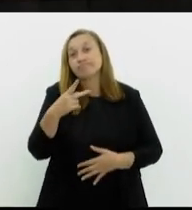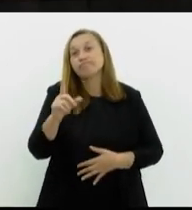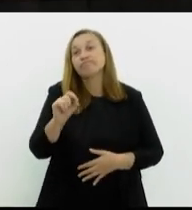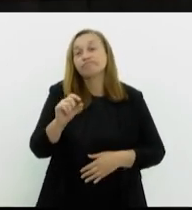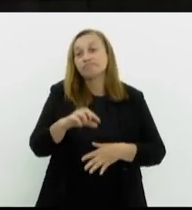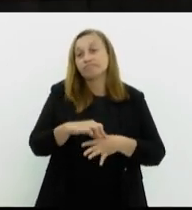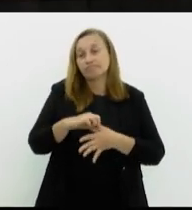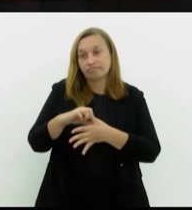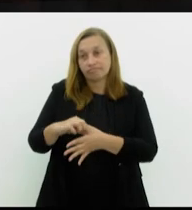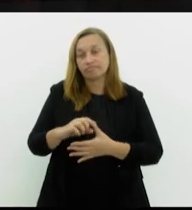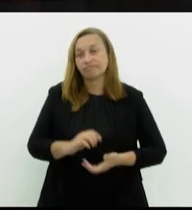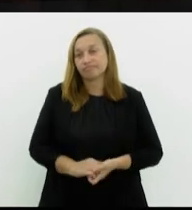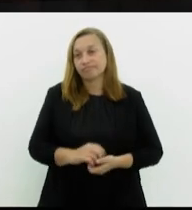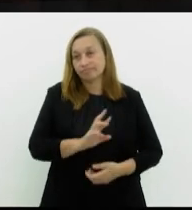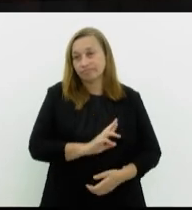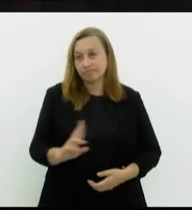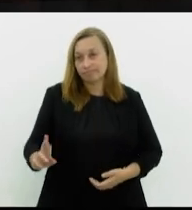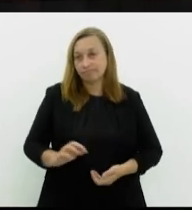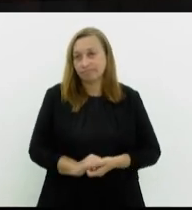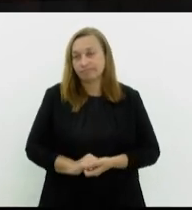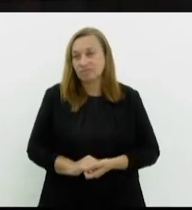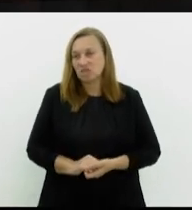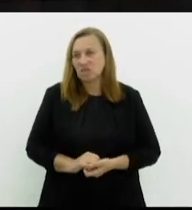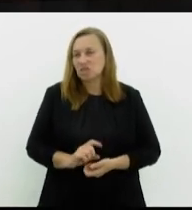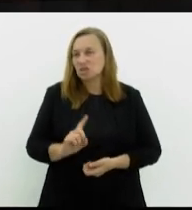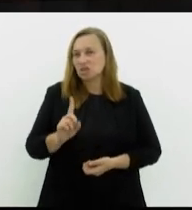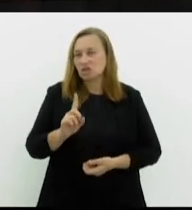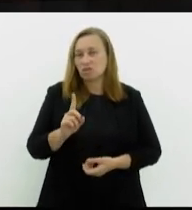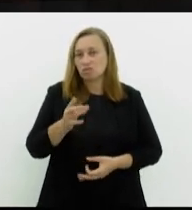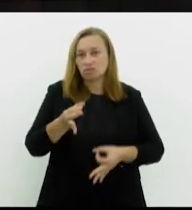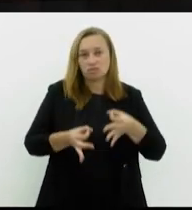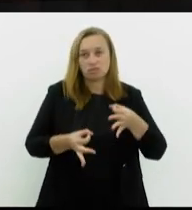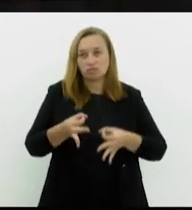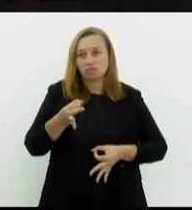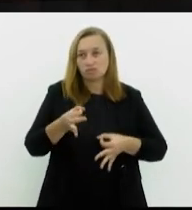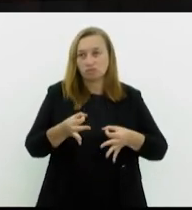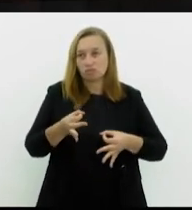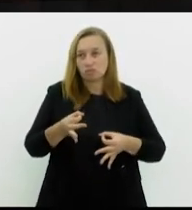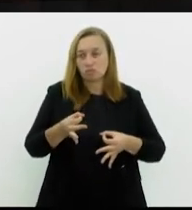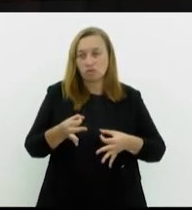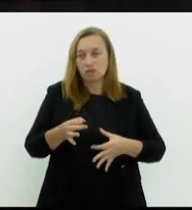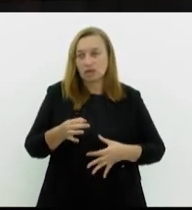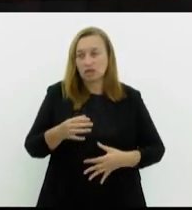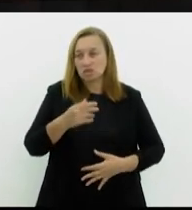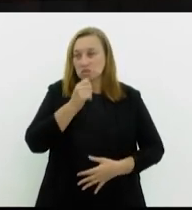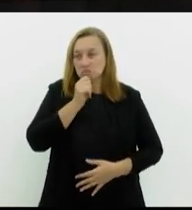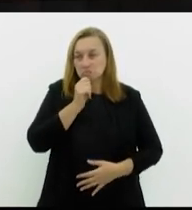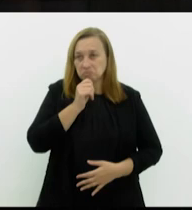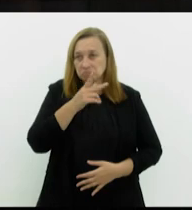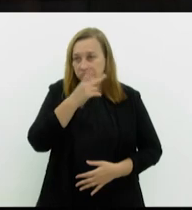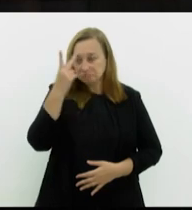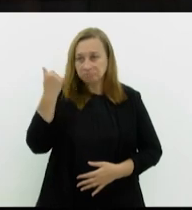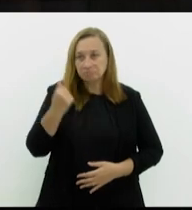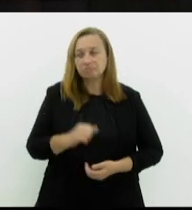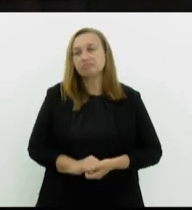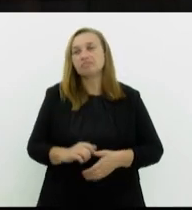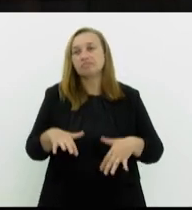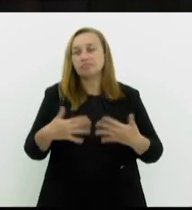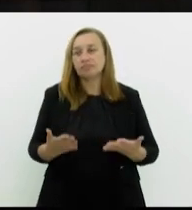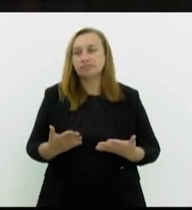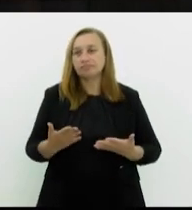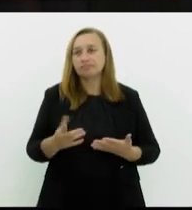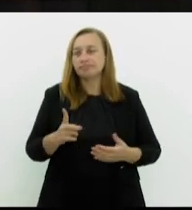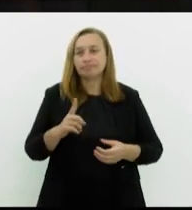evangélico? Queria dizer que nós não somos julgadores de ninguém. Então é inadmissível